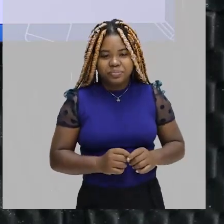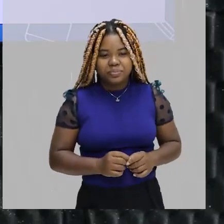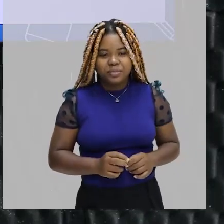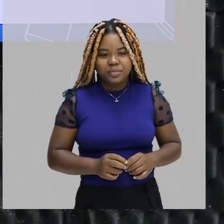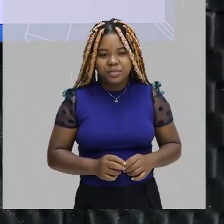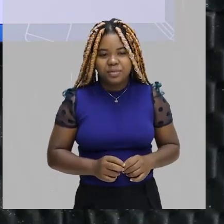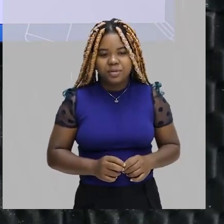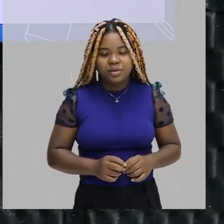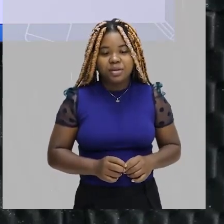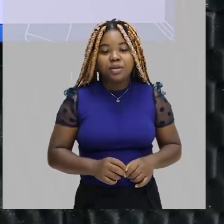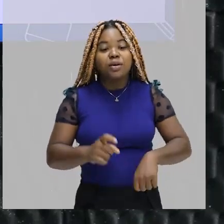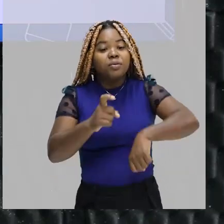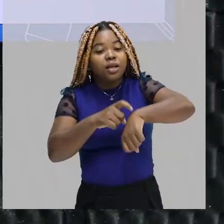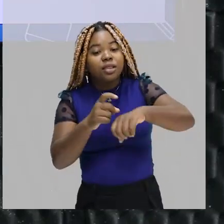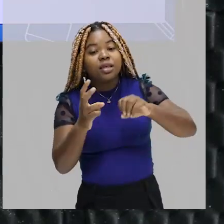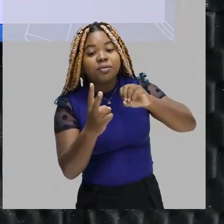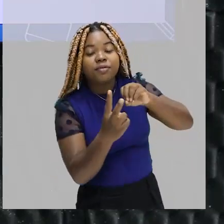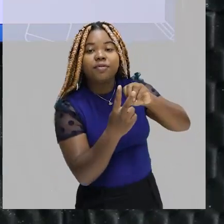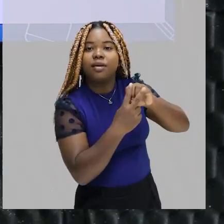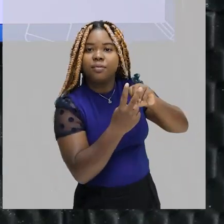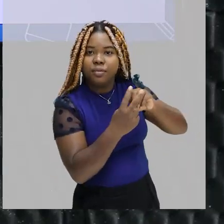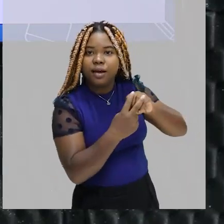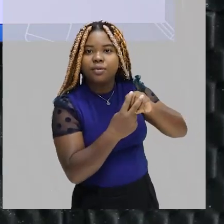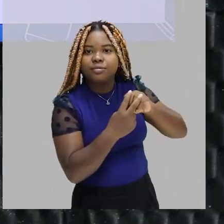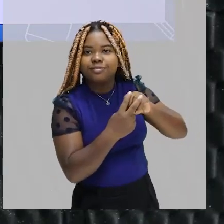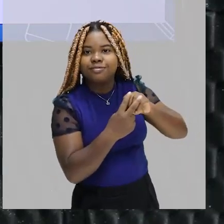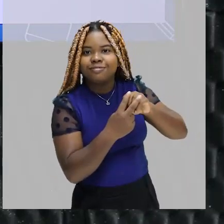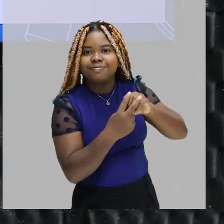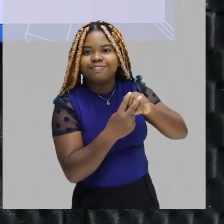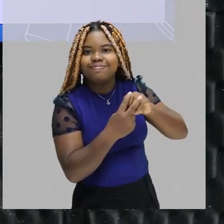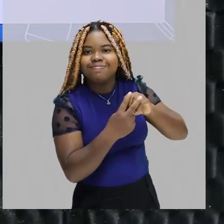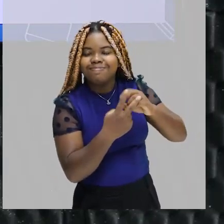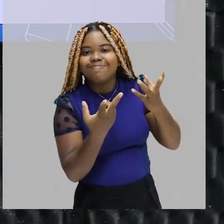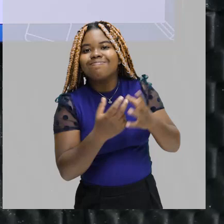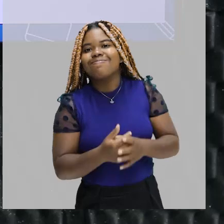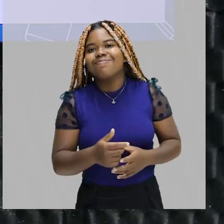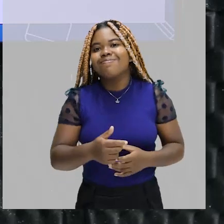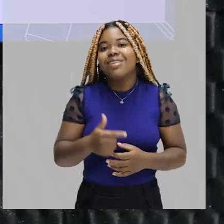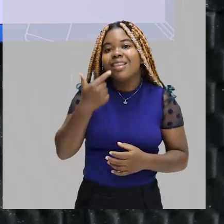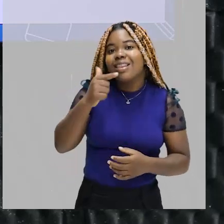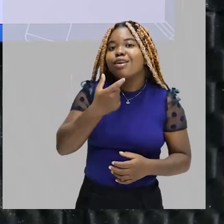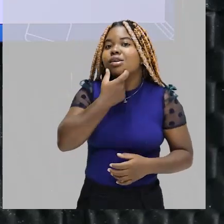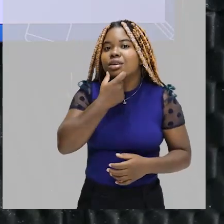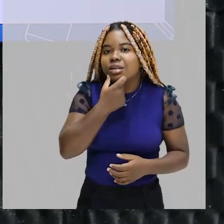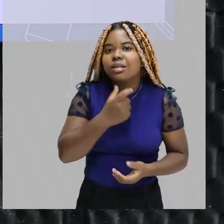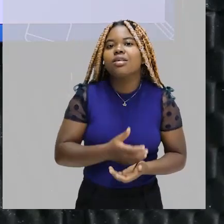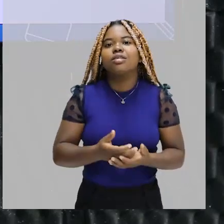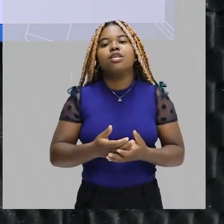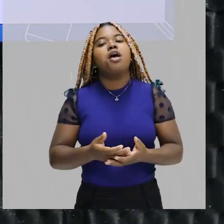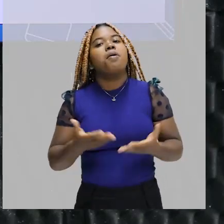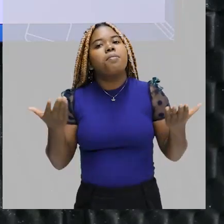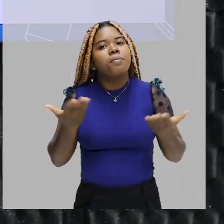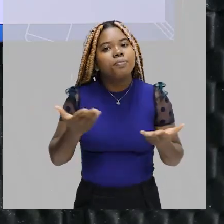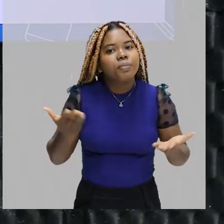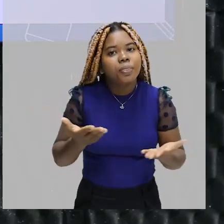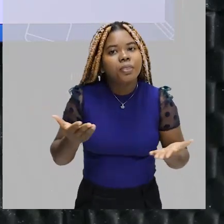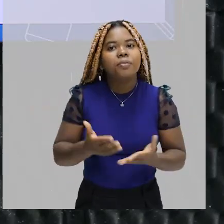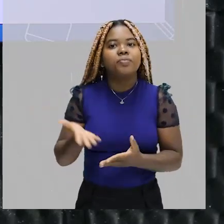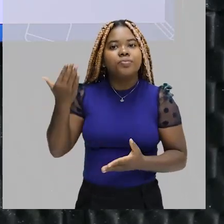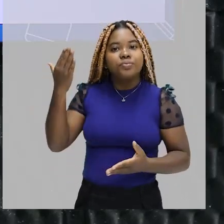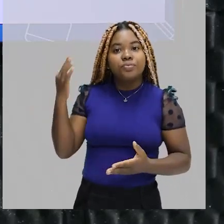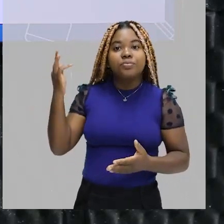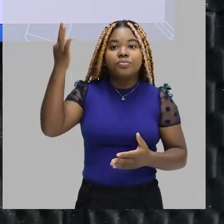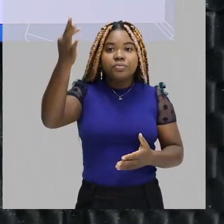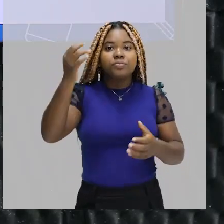tenses, sobre os tempos verbais em língua inglesa, que são um pouco diferente da língua portuguesa. Simple present tense,